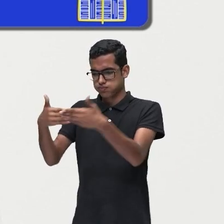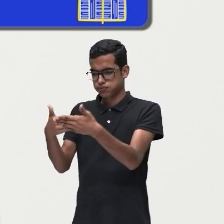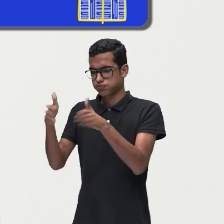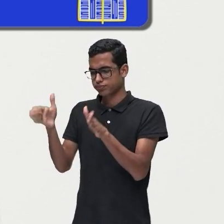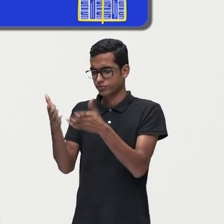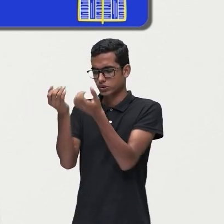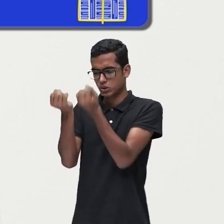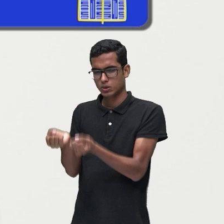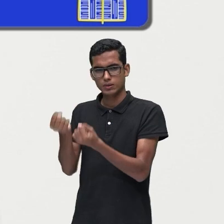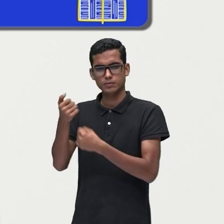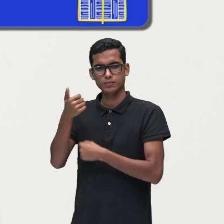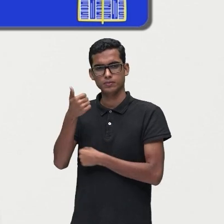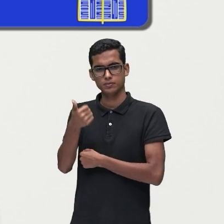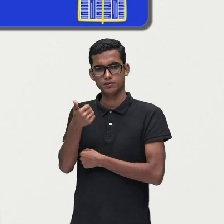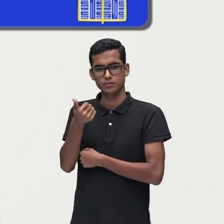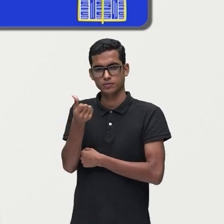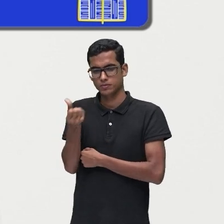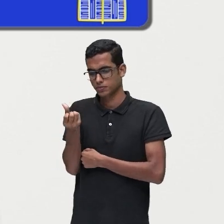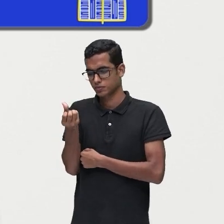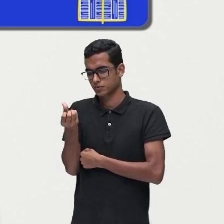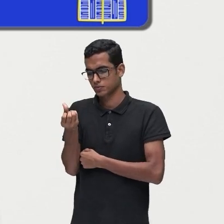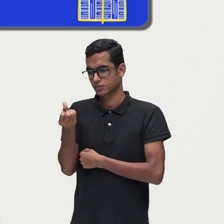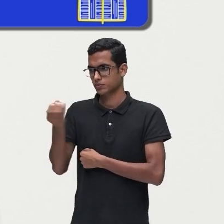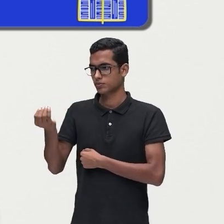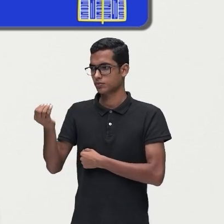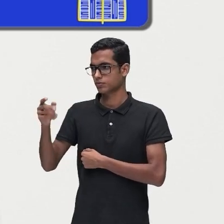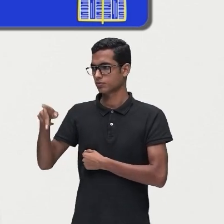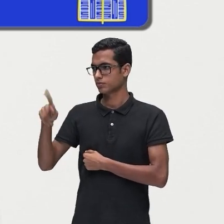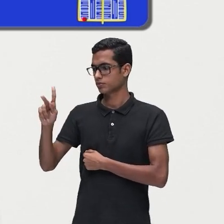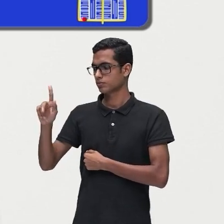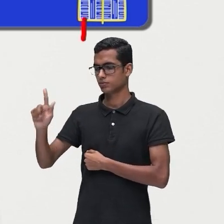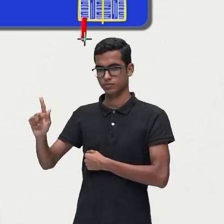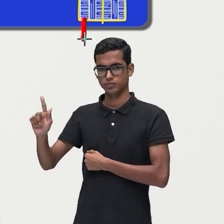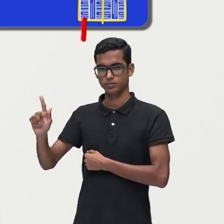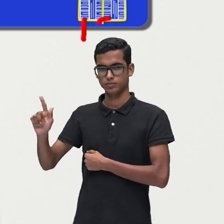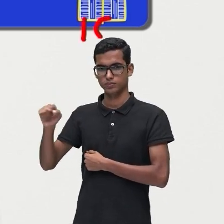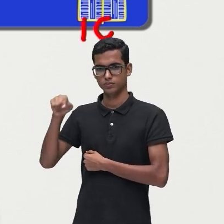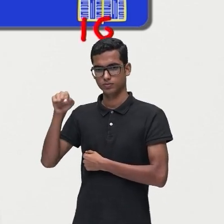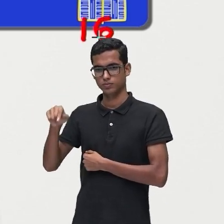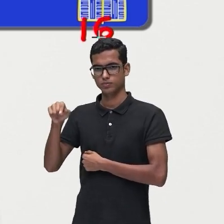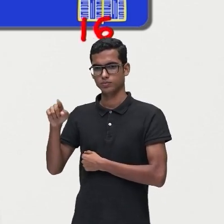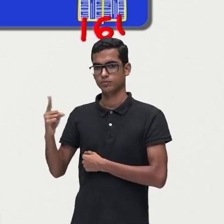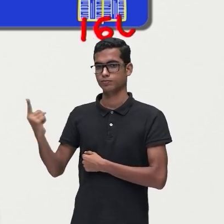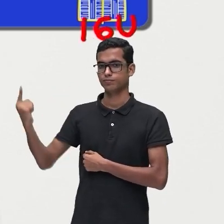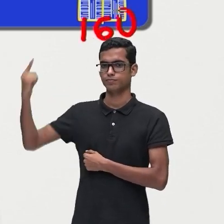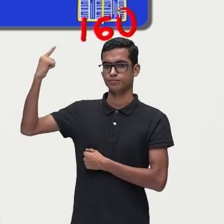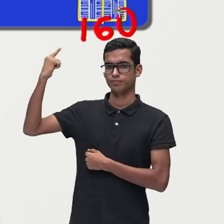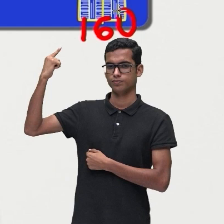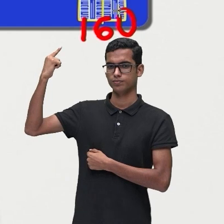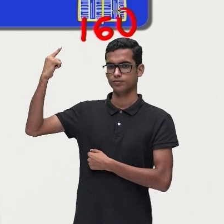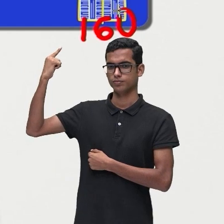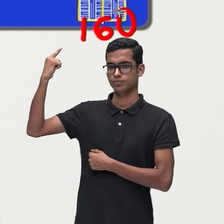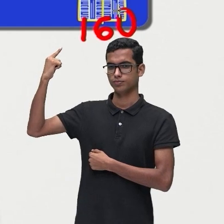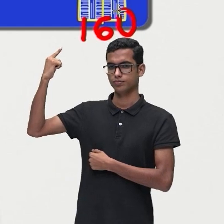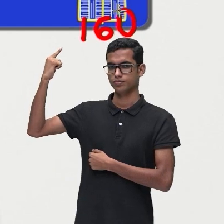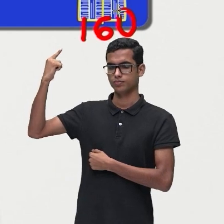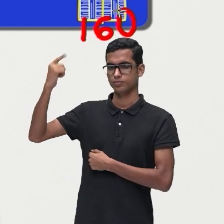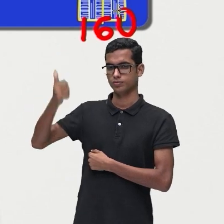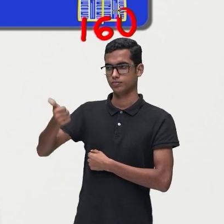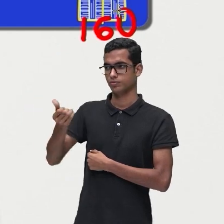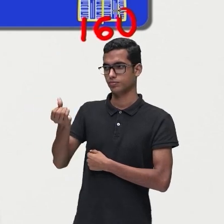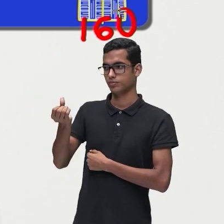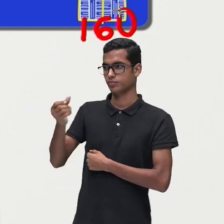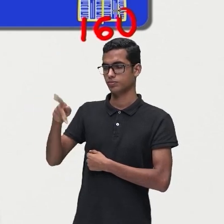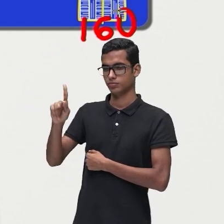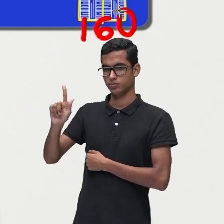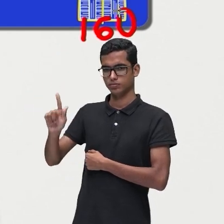fosse de 160 quilos, vamos imaginar que aqui, ó, esse caixote pesasse 160 quilos. Eu